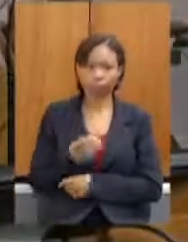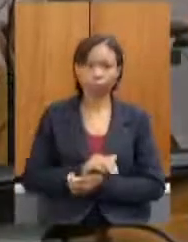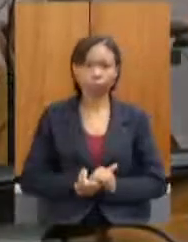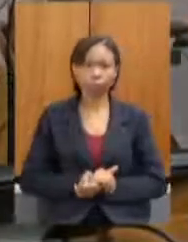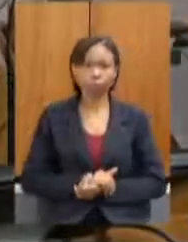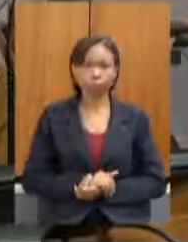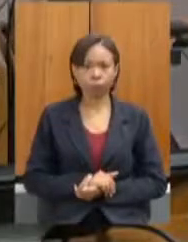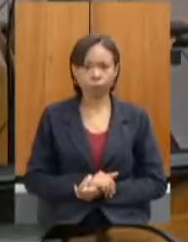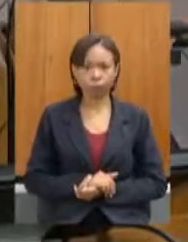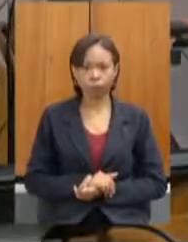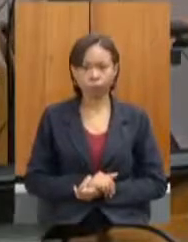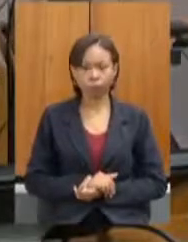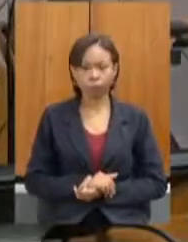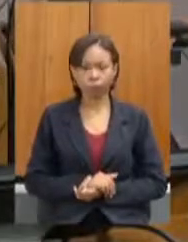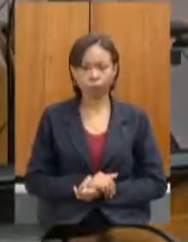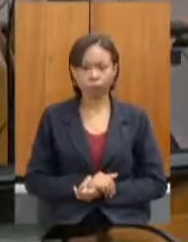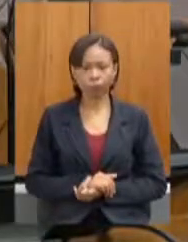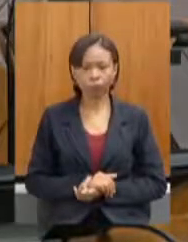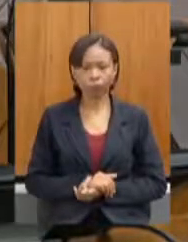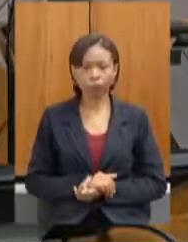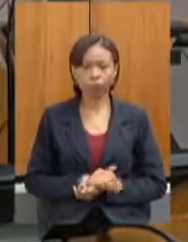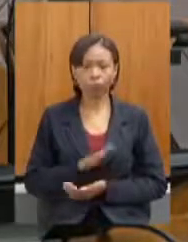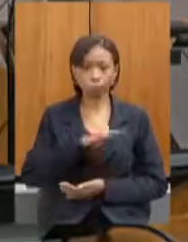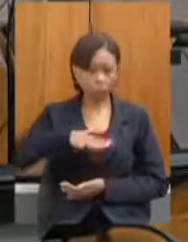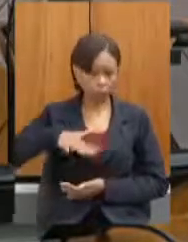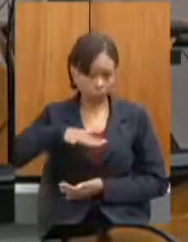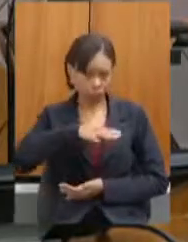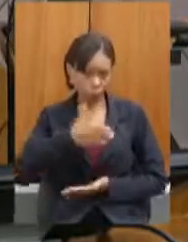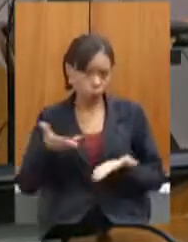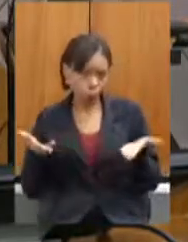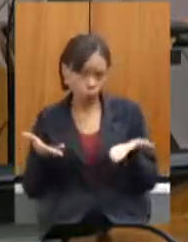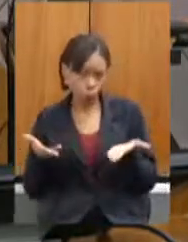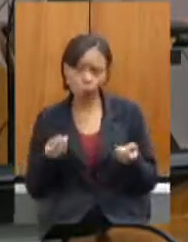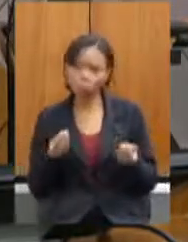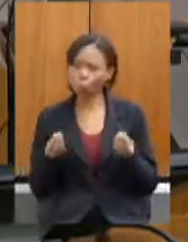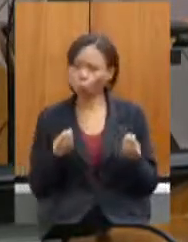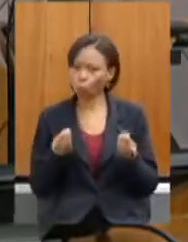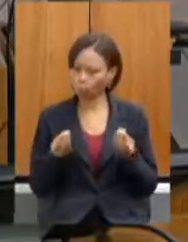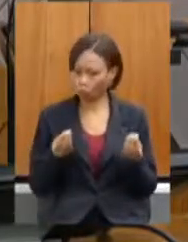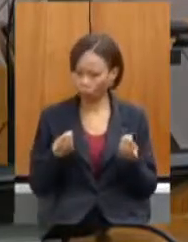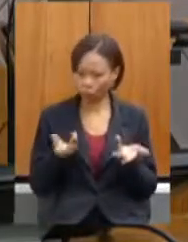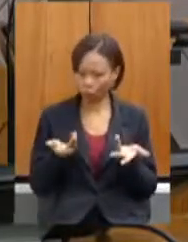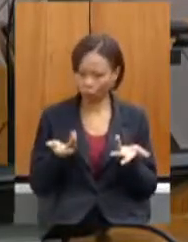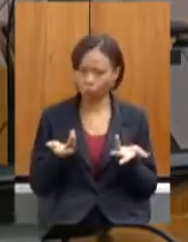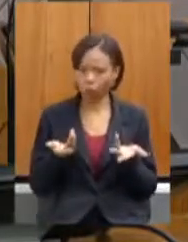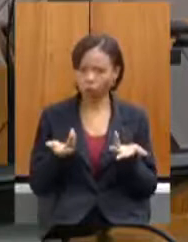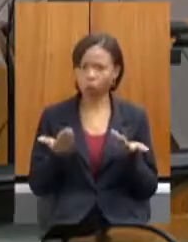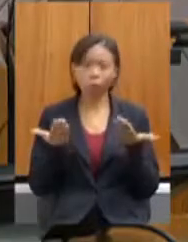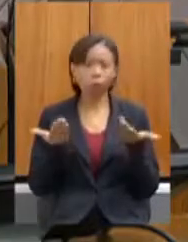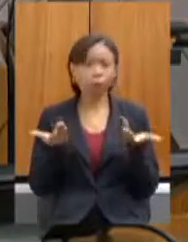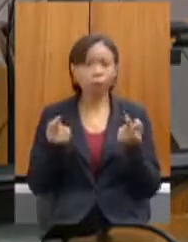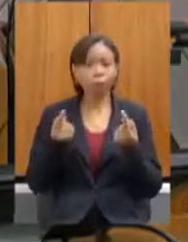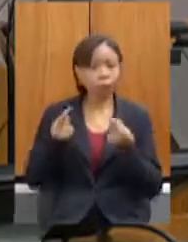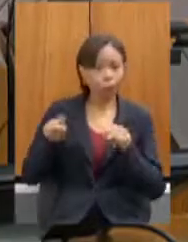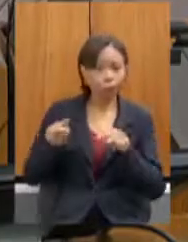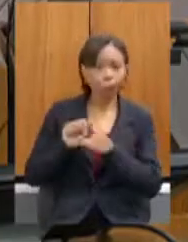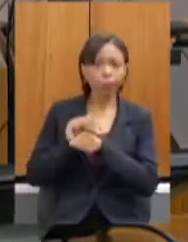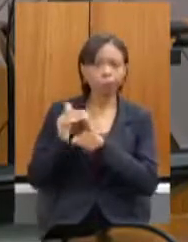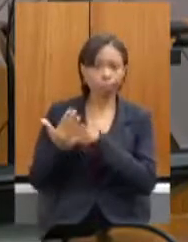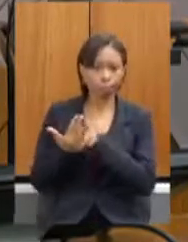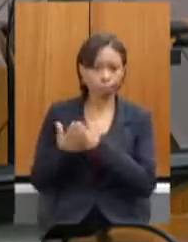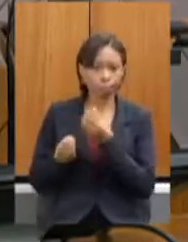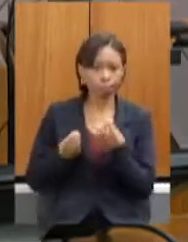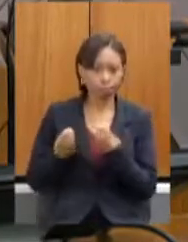Ah tá é dentro do cenário atual Então como que nós estamos hoje em relação ao enfrentamento da convite